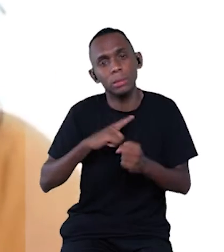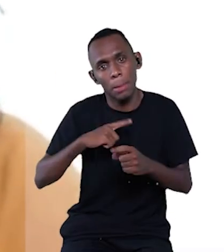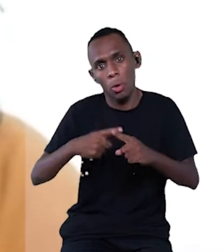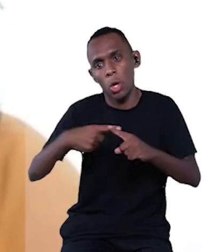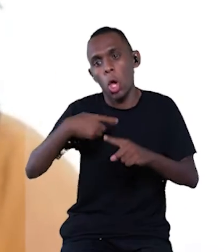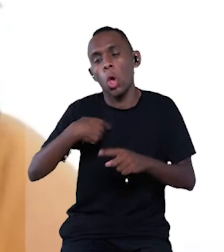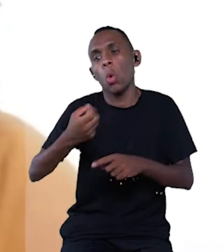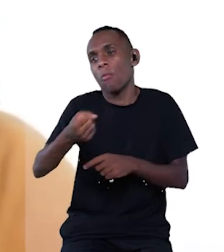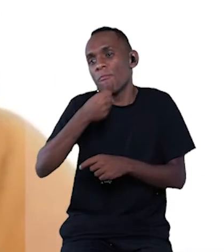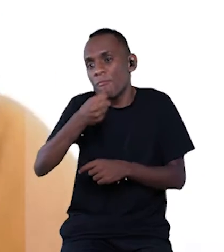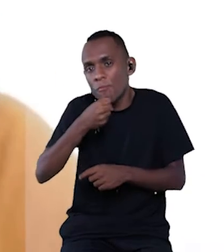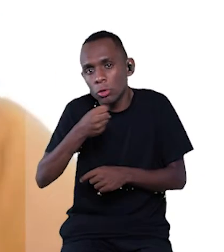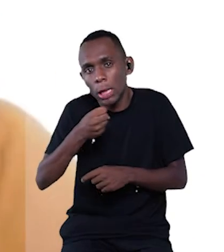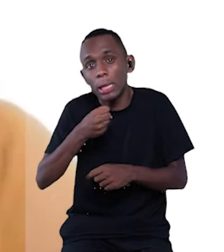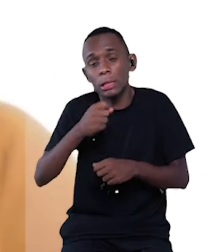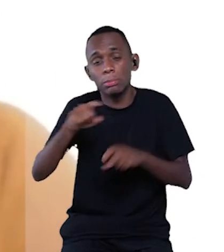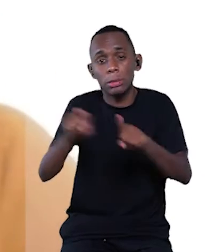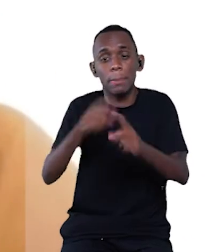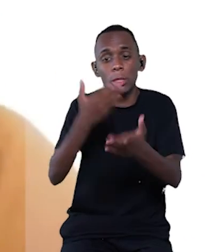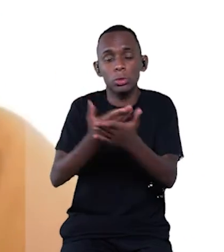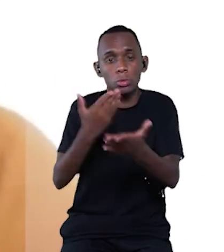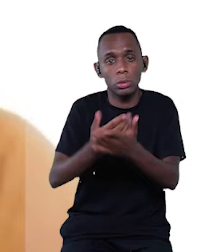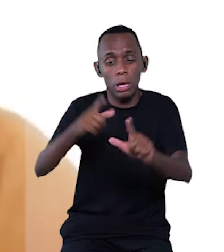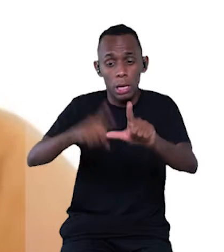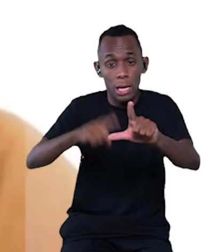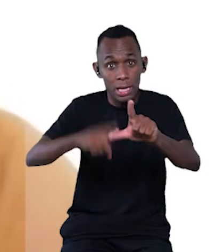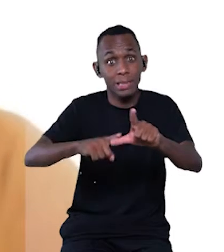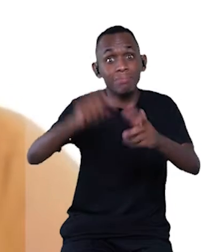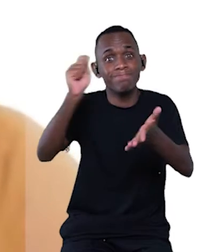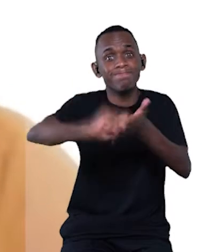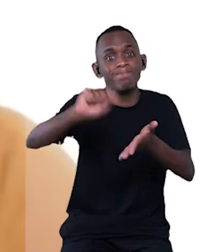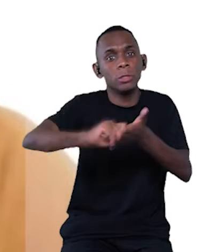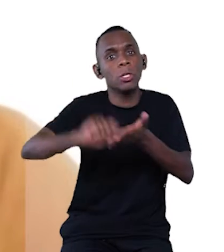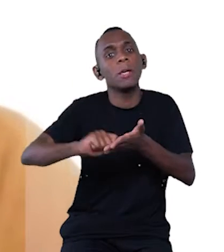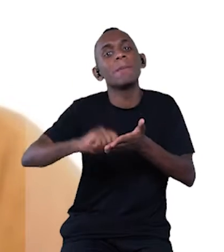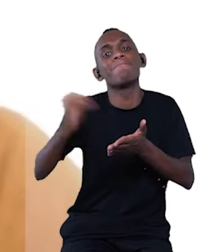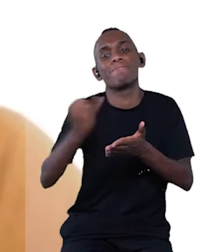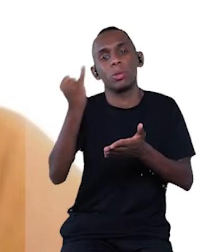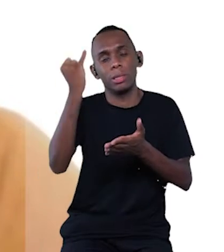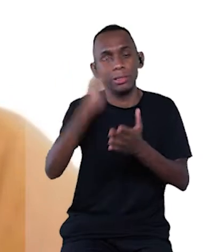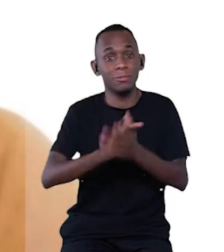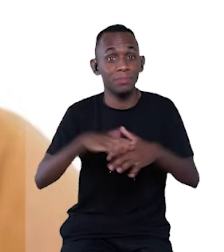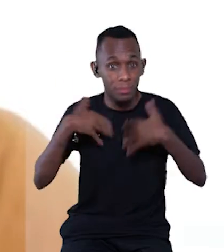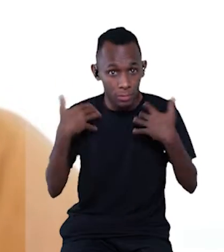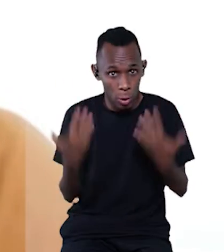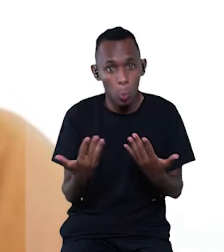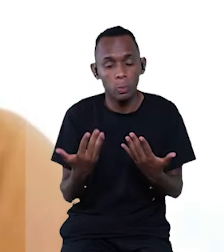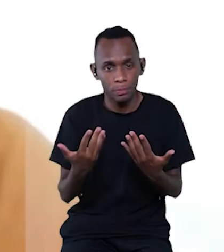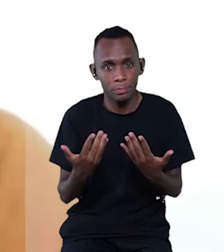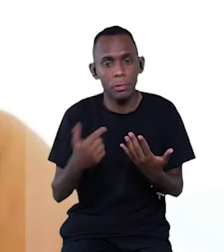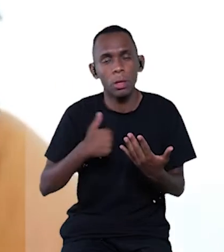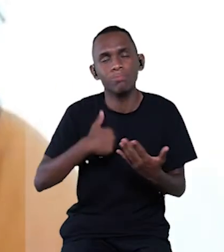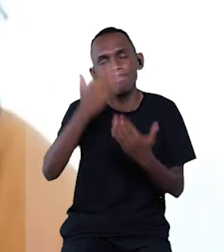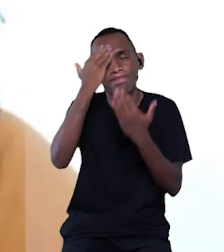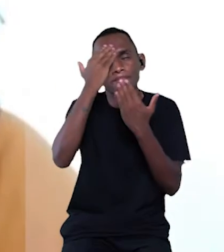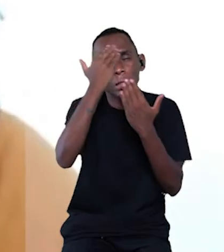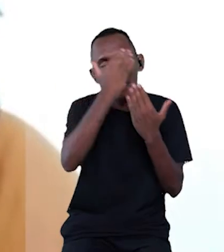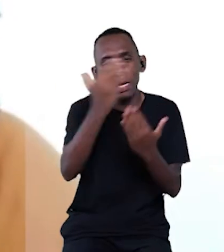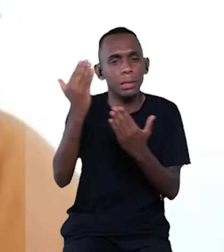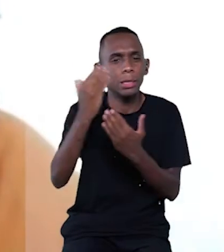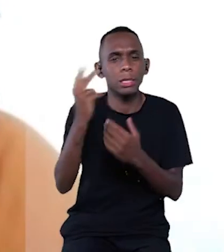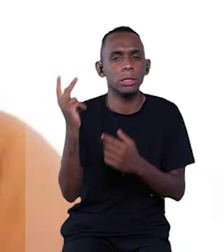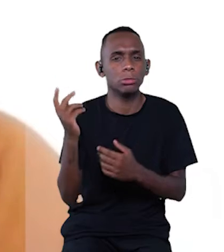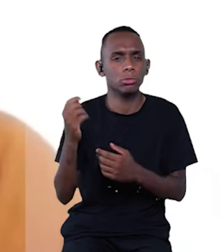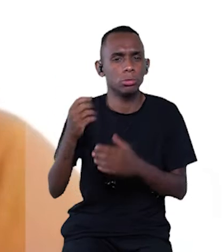letras, a escrita, o português é fundamental. E então, assim, eu agradeço demais